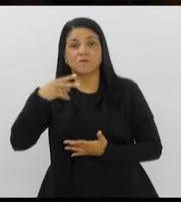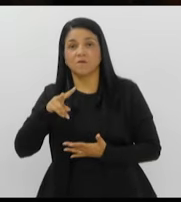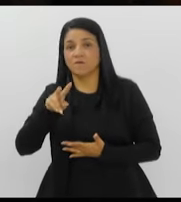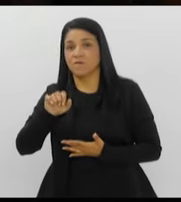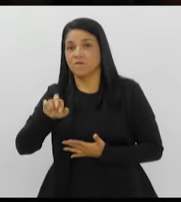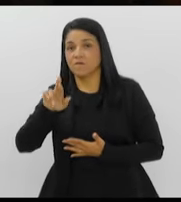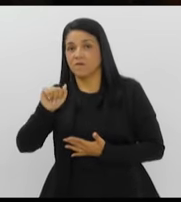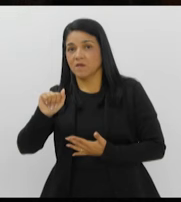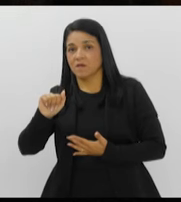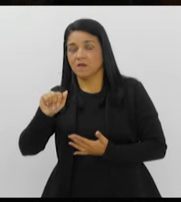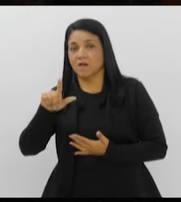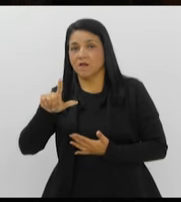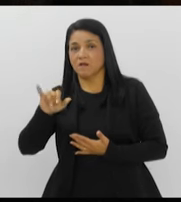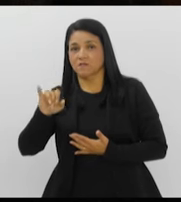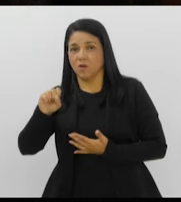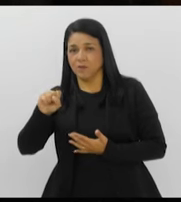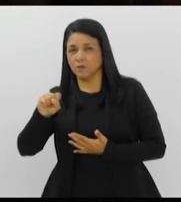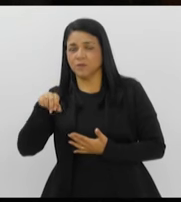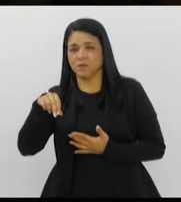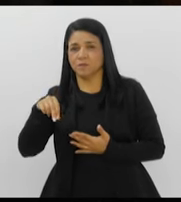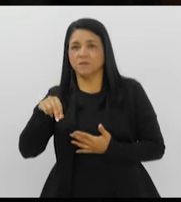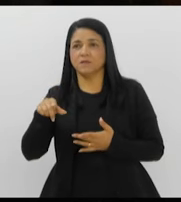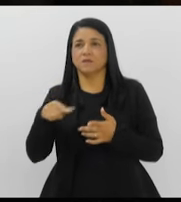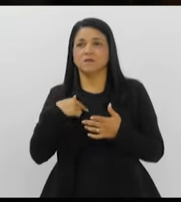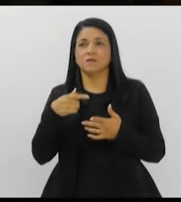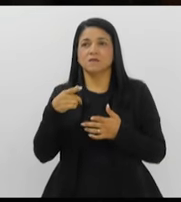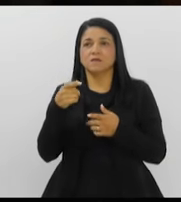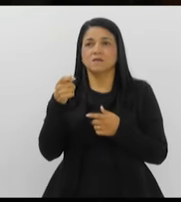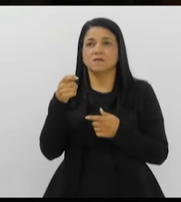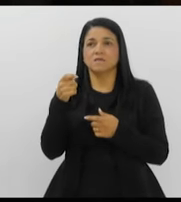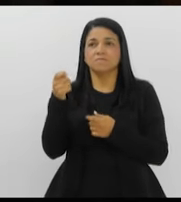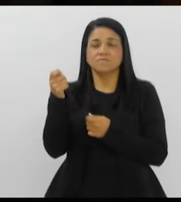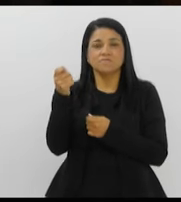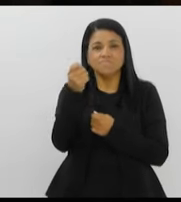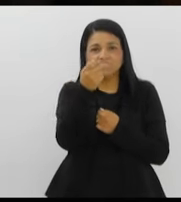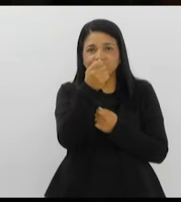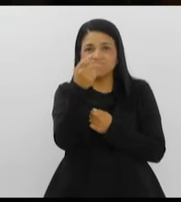tolerar, verificar lá o cara de fuzil, lá e para cá.